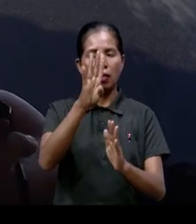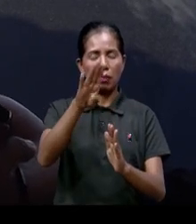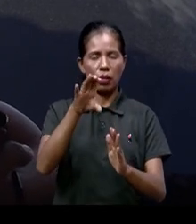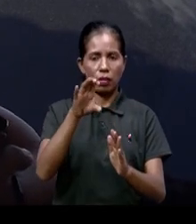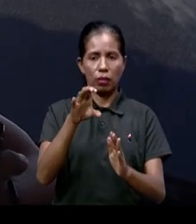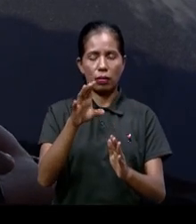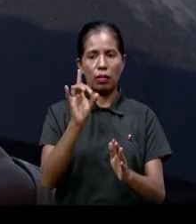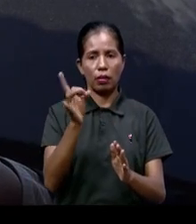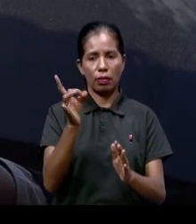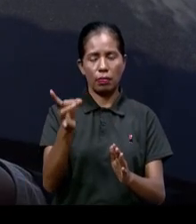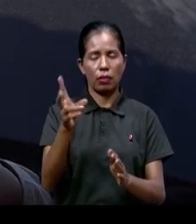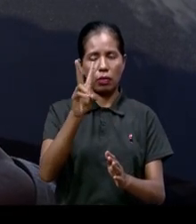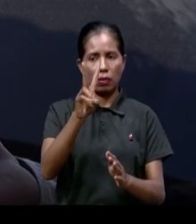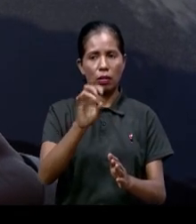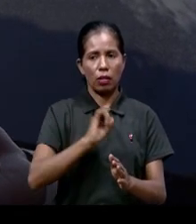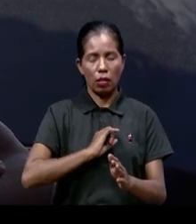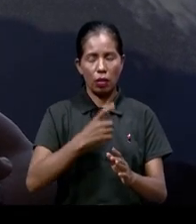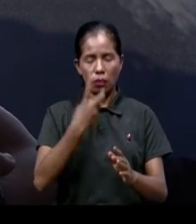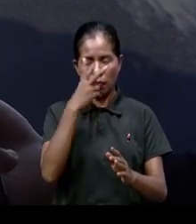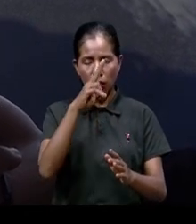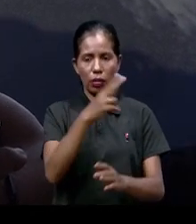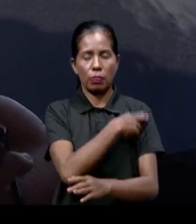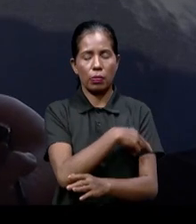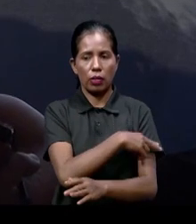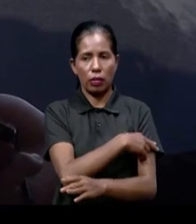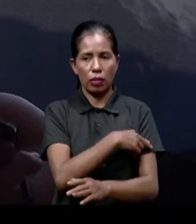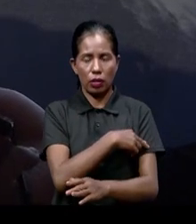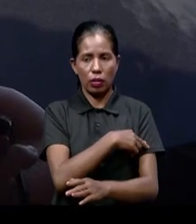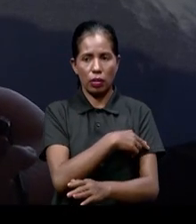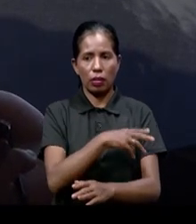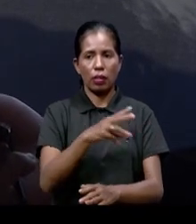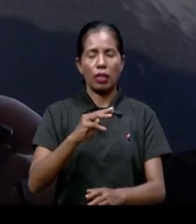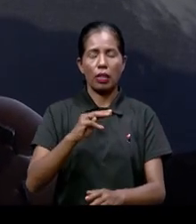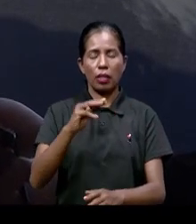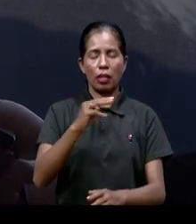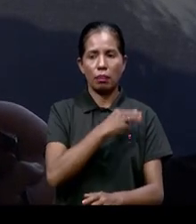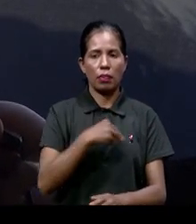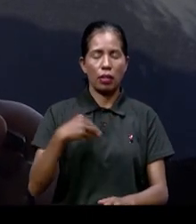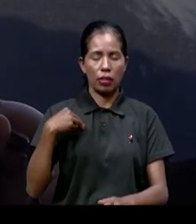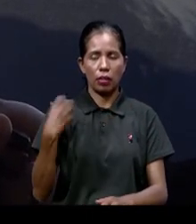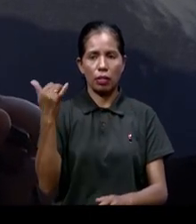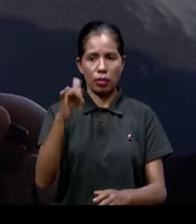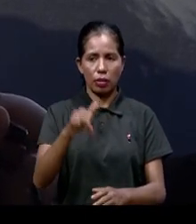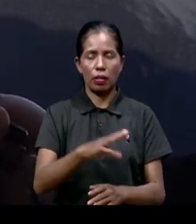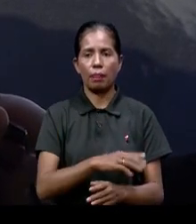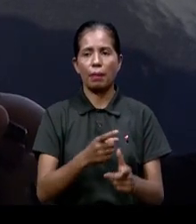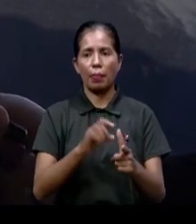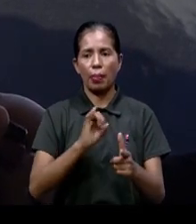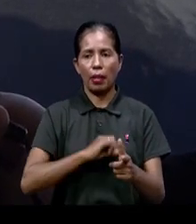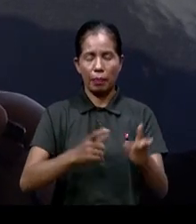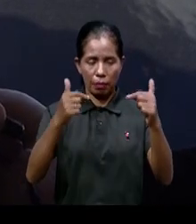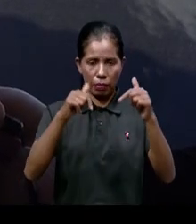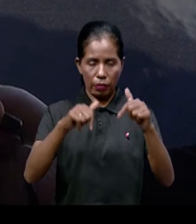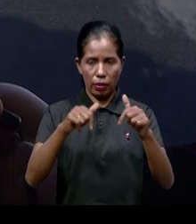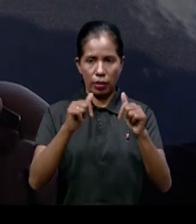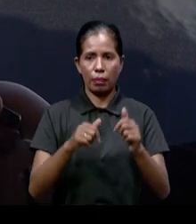482. Mahira ba halo tratamento ia Elizabeth, ia madre nian. Entang, hau mai fali henene,